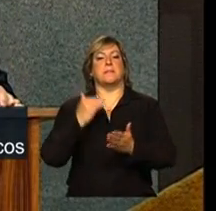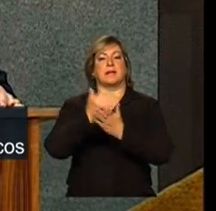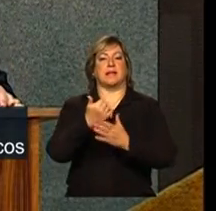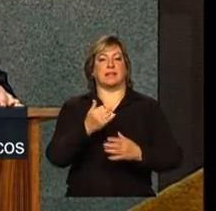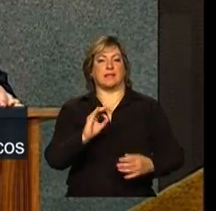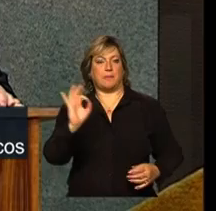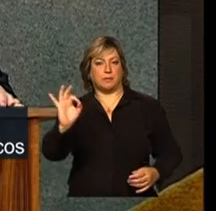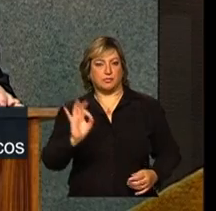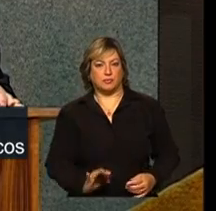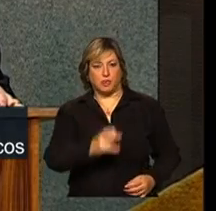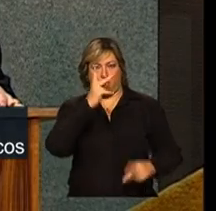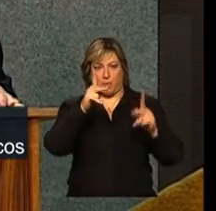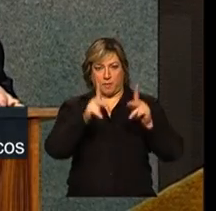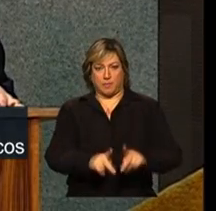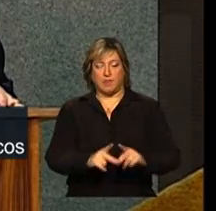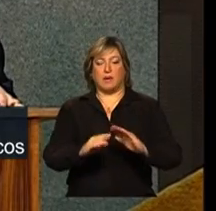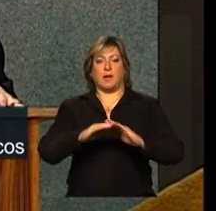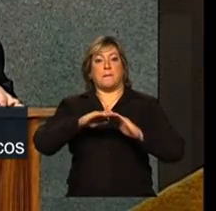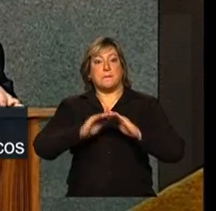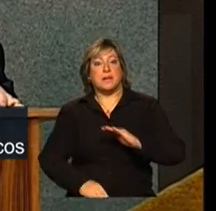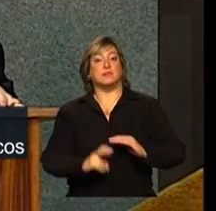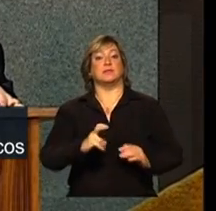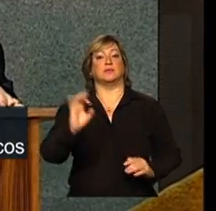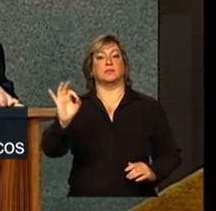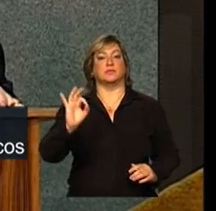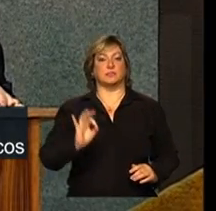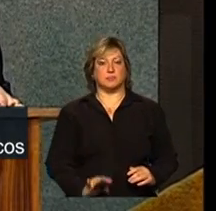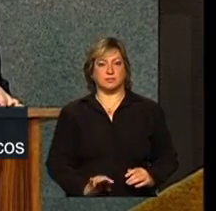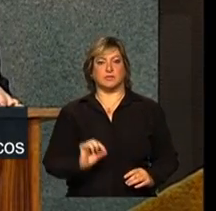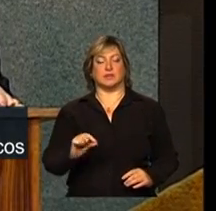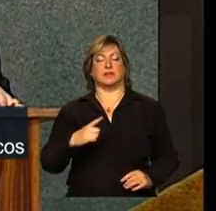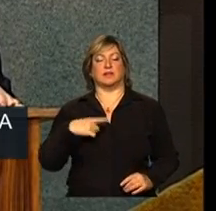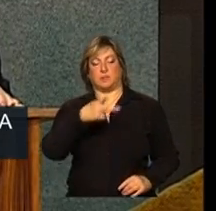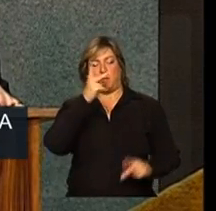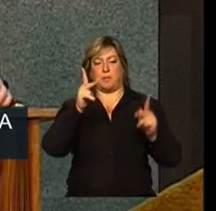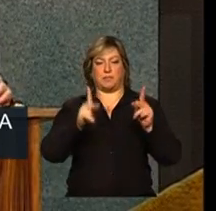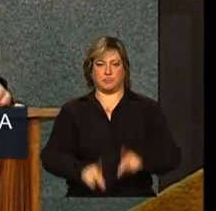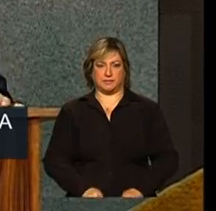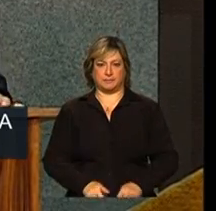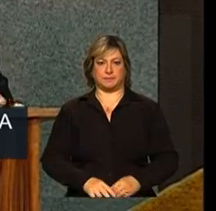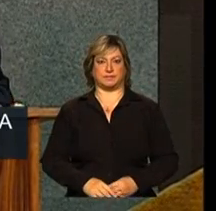da população para menos de 5% da população.